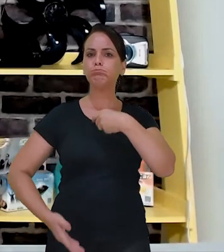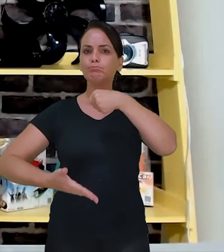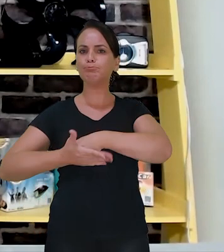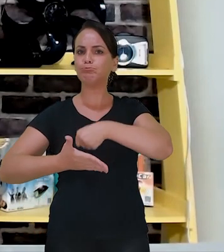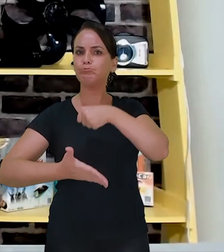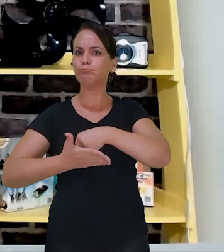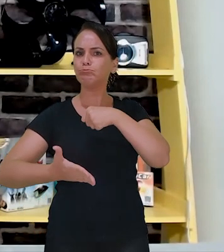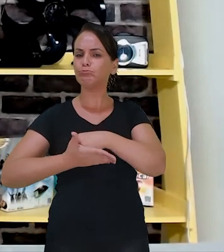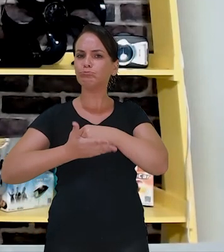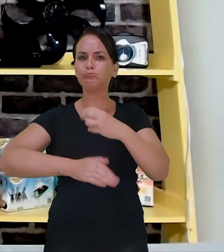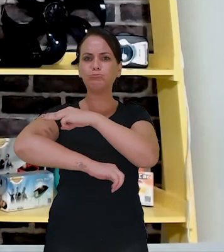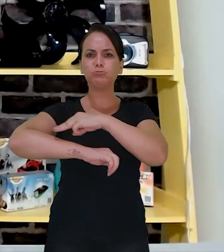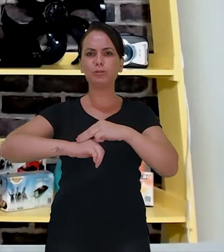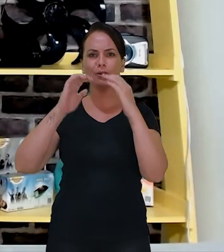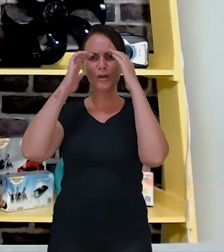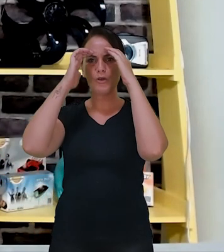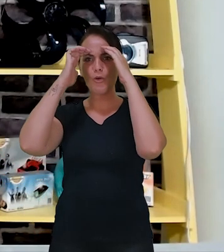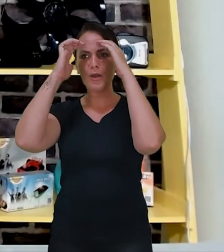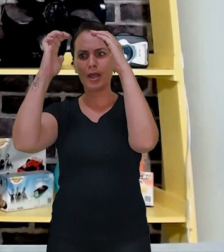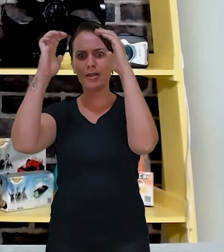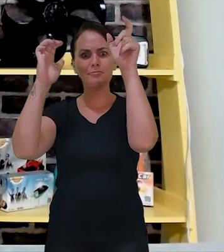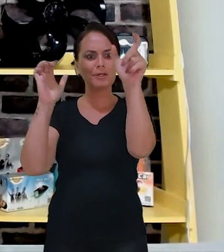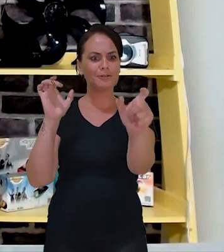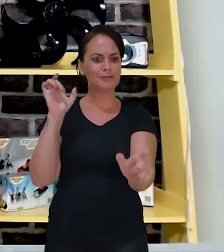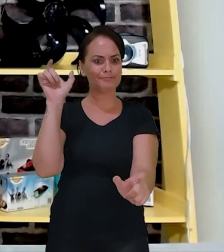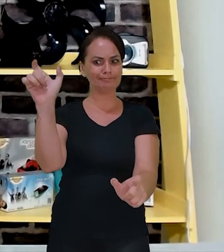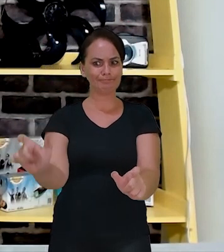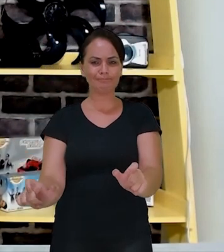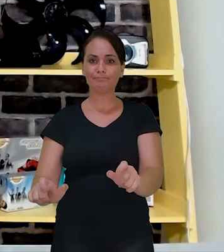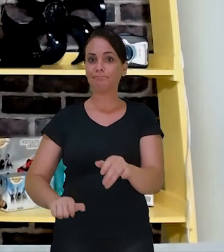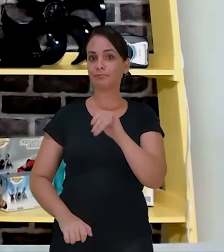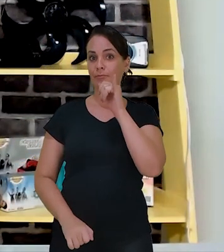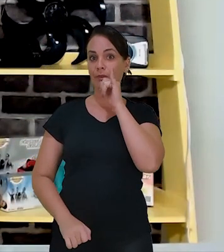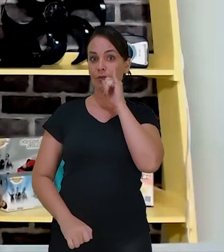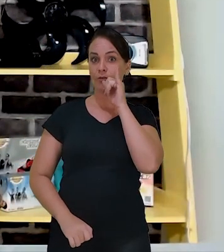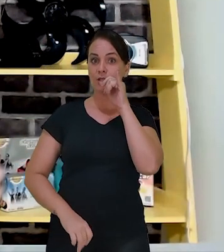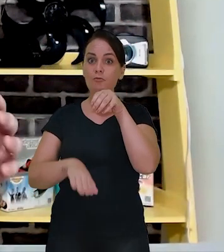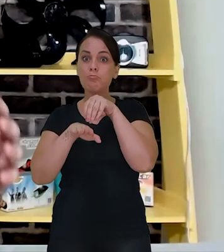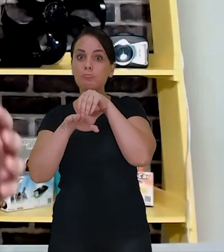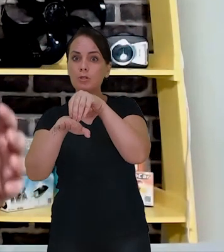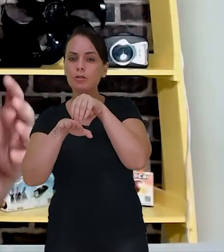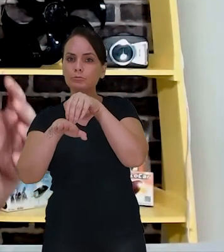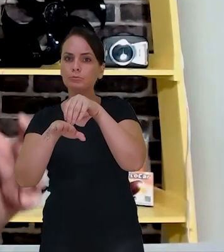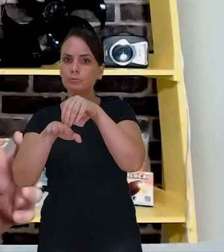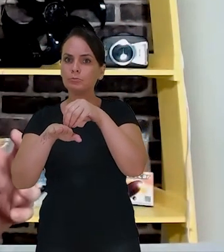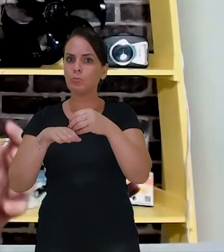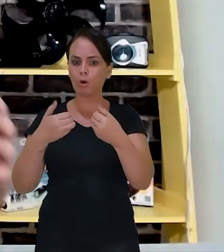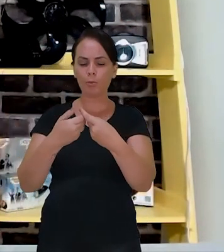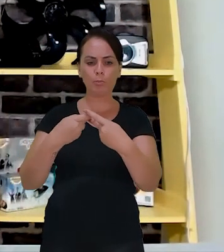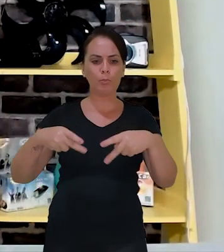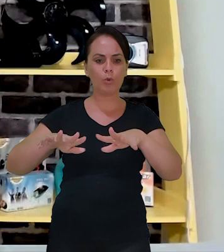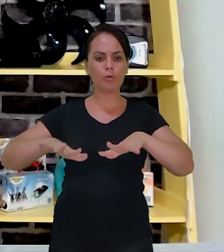obrigação moral de respeitar essas pessoas. Se você está, por exemplo, no transporte público e existe uma vaga